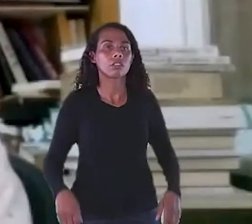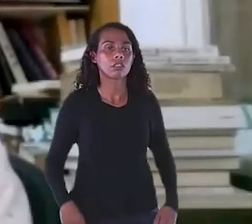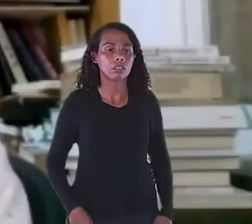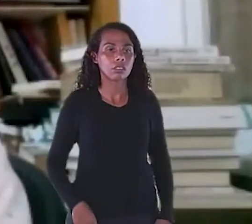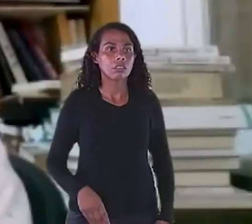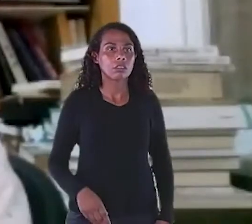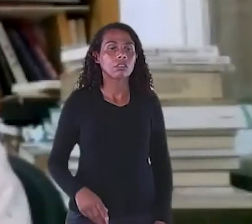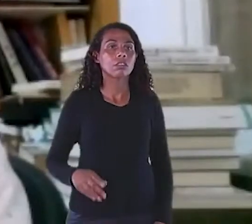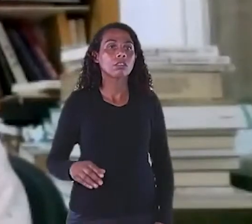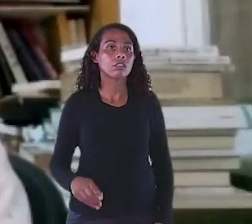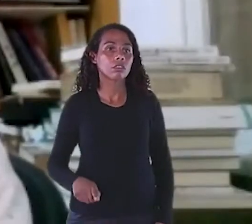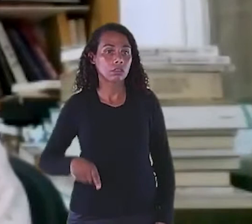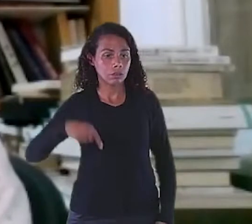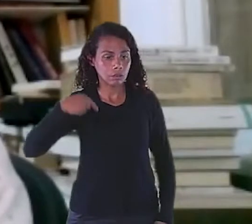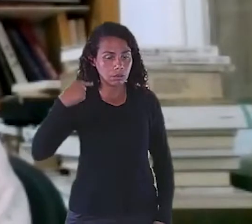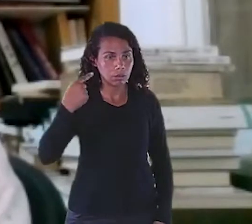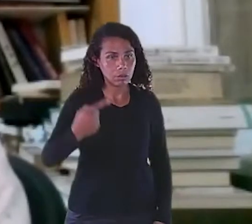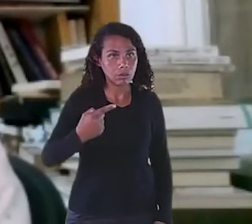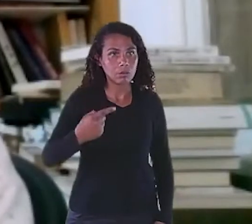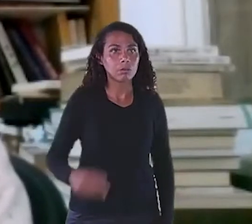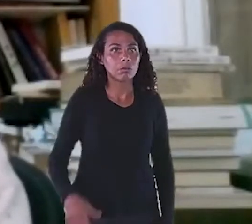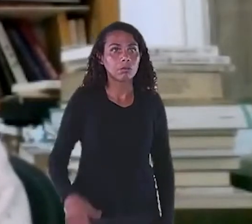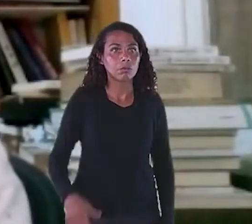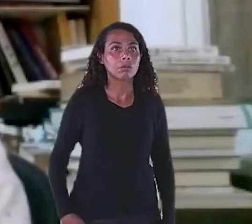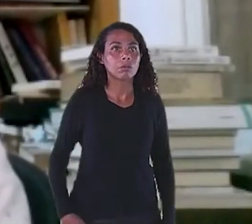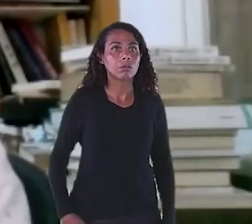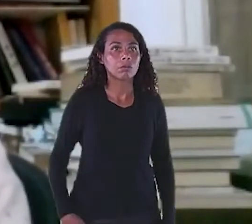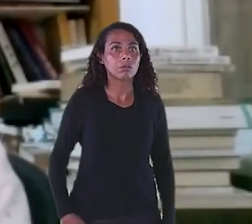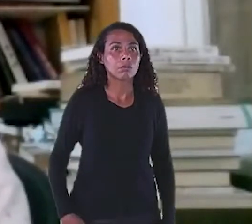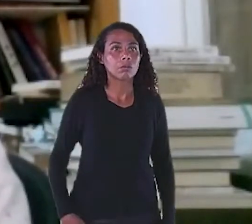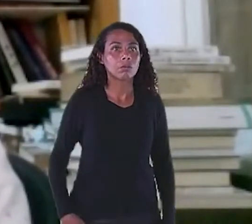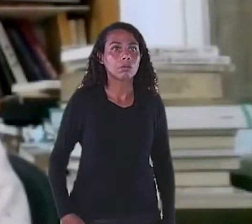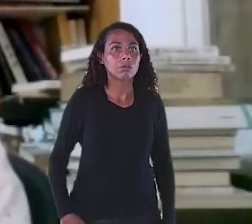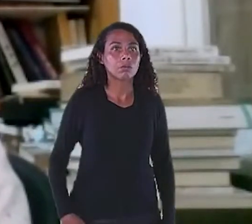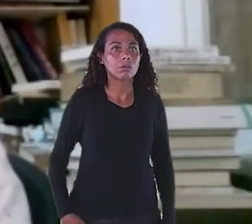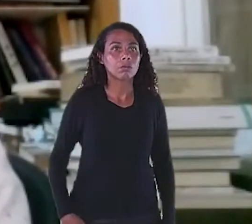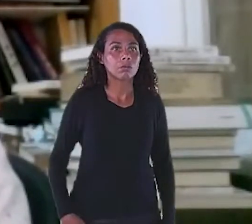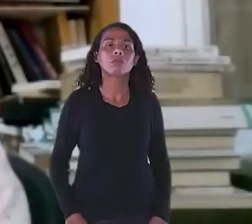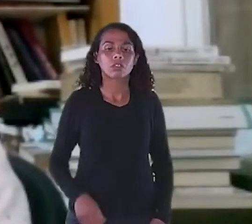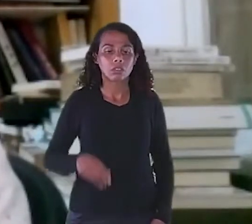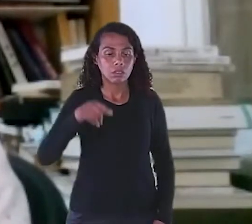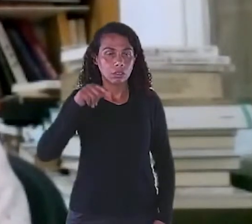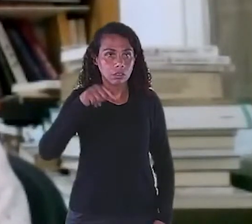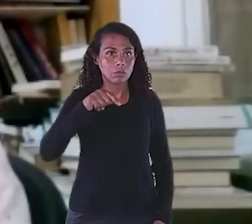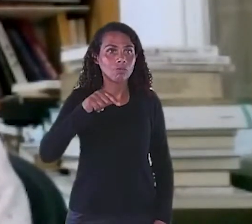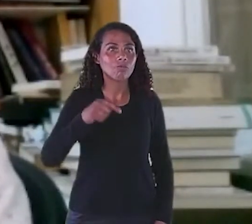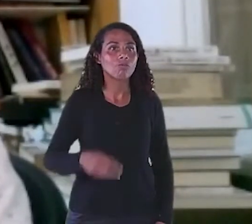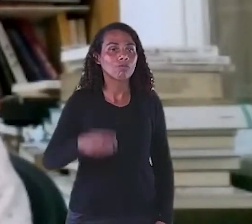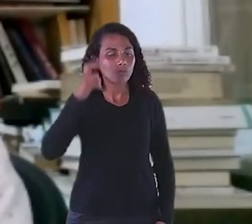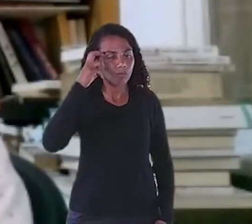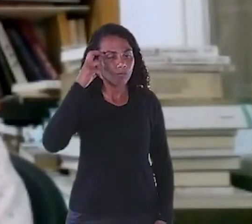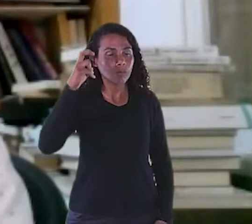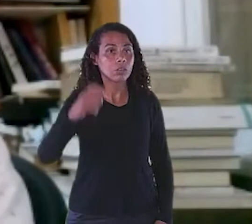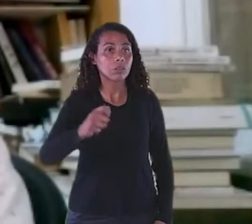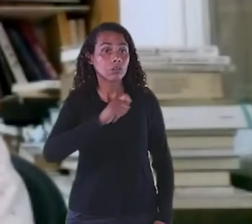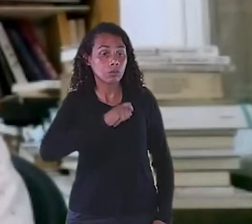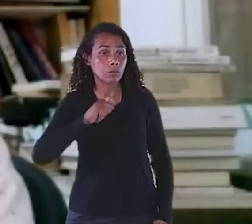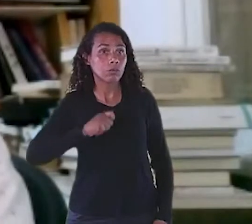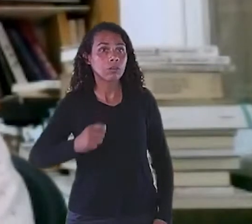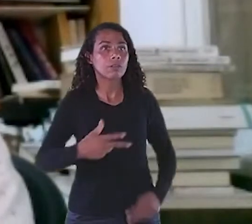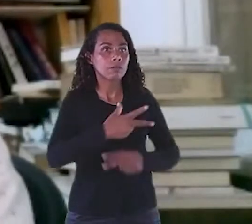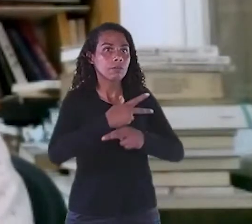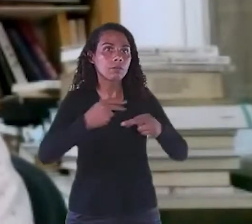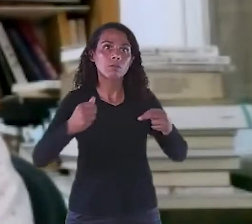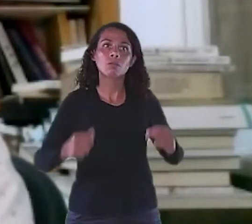para poder entrar na imprensa para a turma lá do Fernando Sabino, Paulo Mendes Campos, Otto, Hélio Pellegrino e por aí vai.